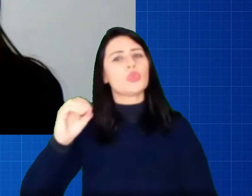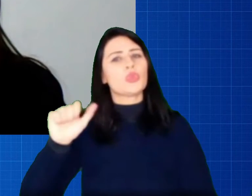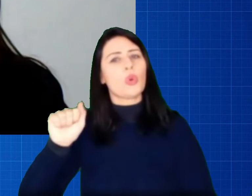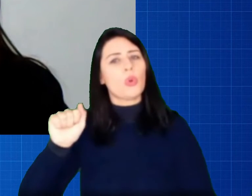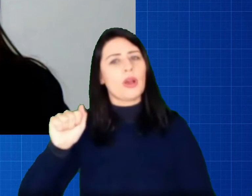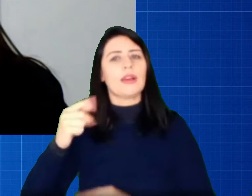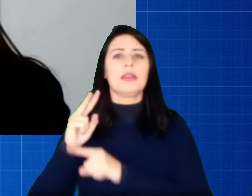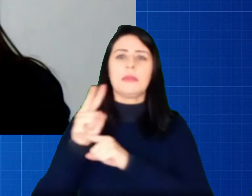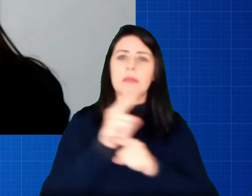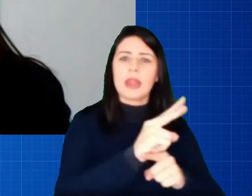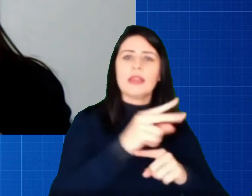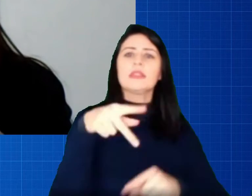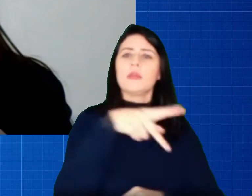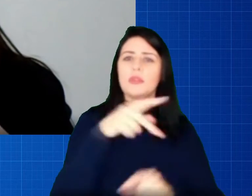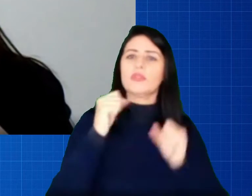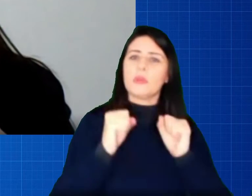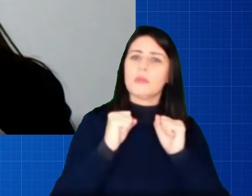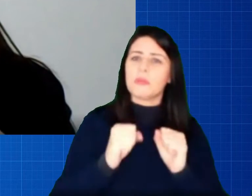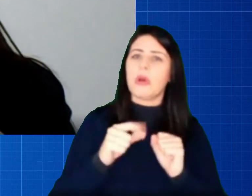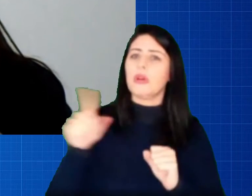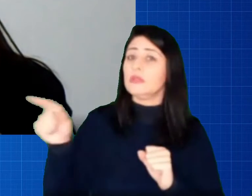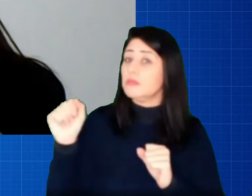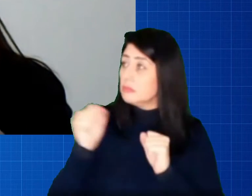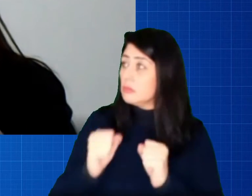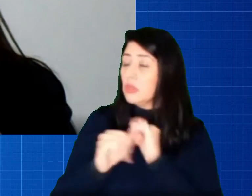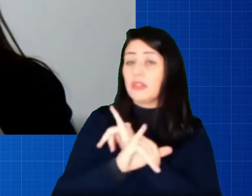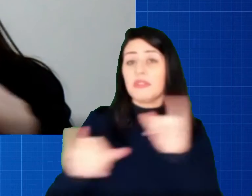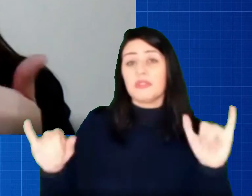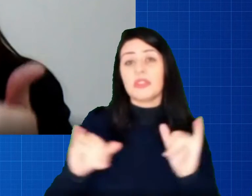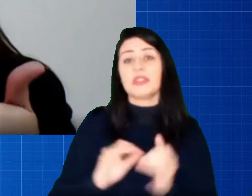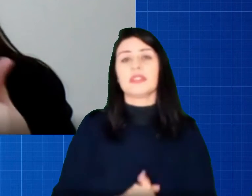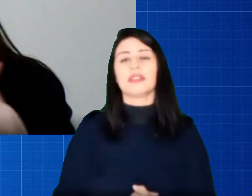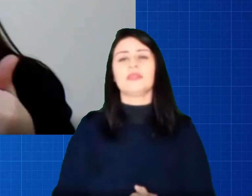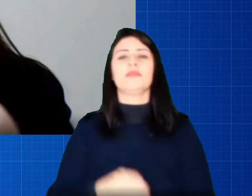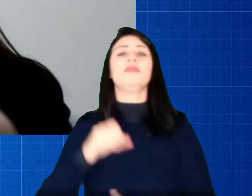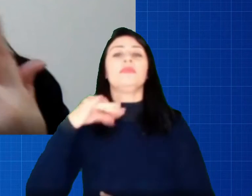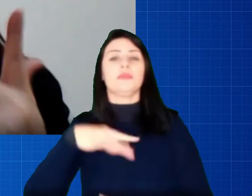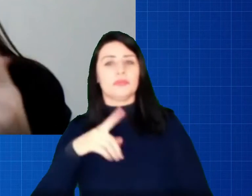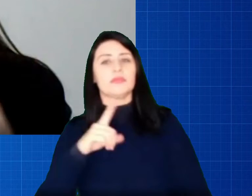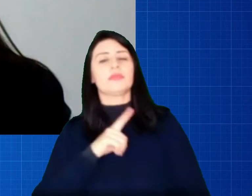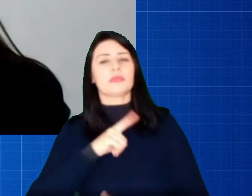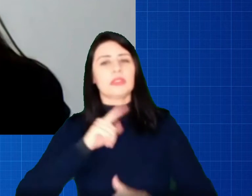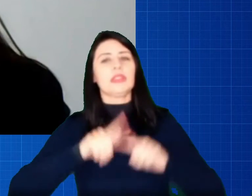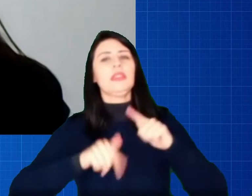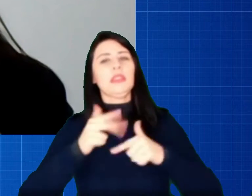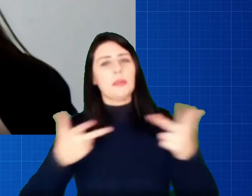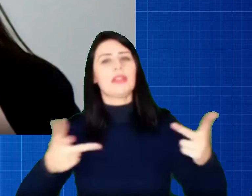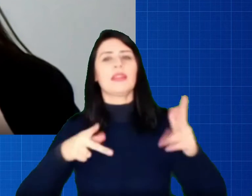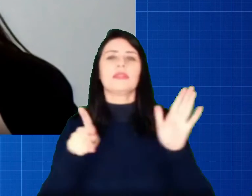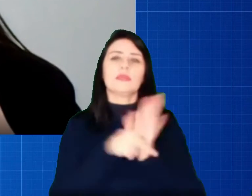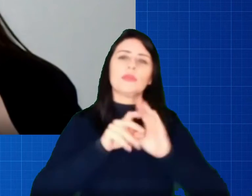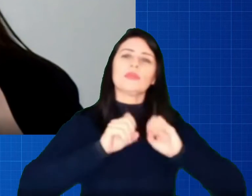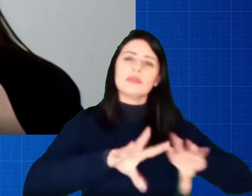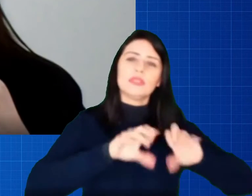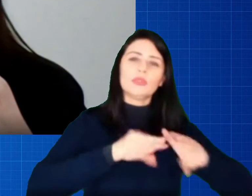têm no SOA, né, para empréstimo para os professores, e os materiais muito bons. Eu já usei várias vezes. Se quiser até comentar sobre isso. Temos sim, nós